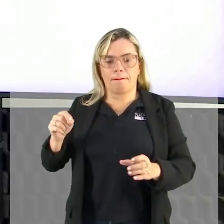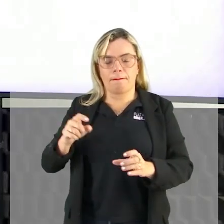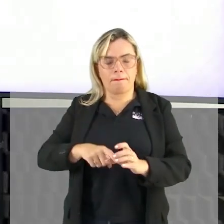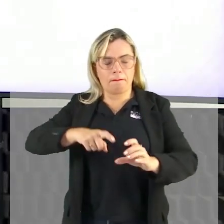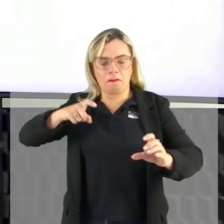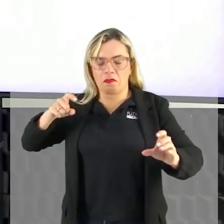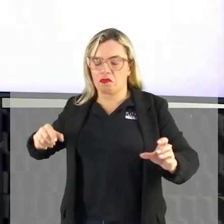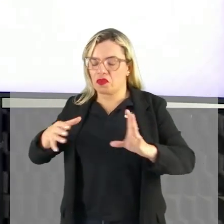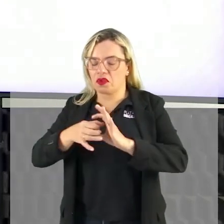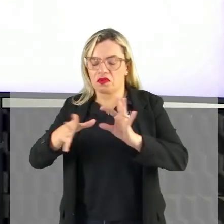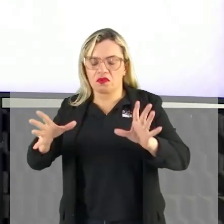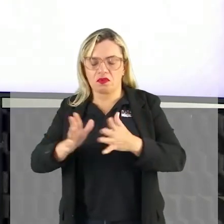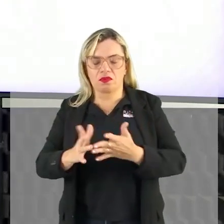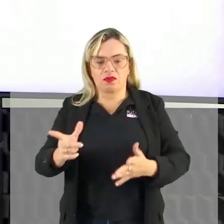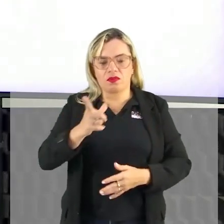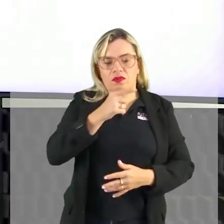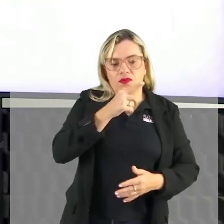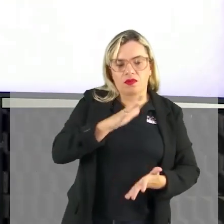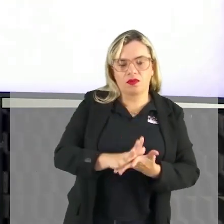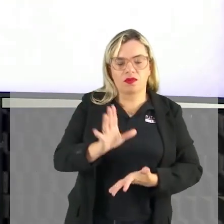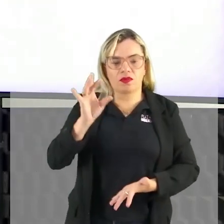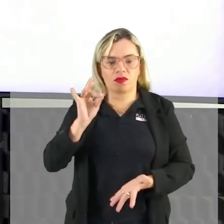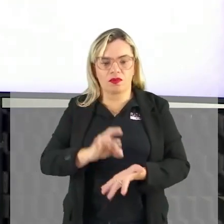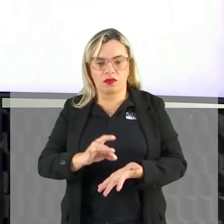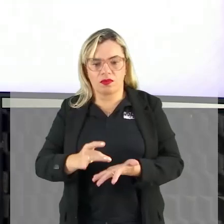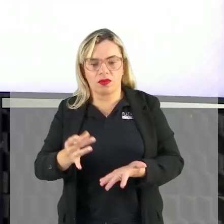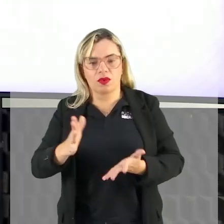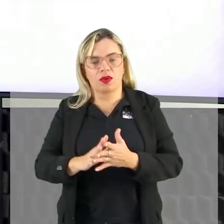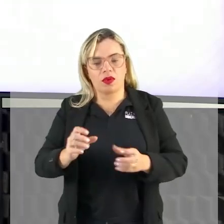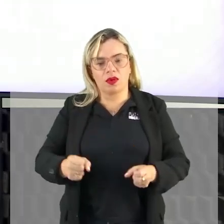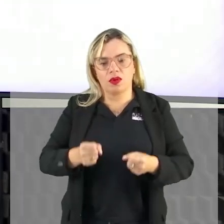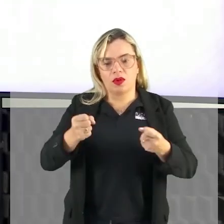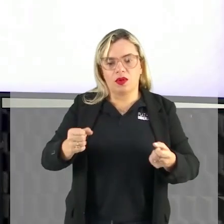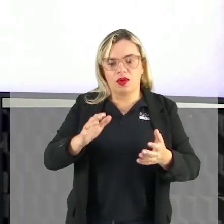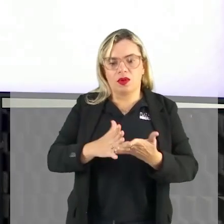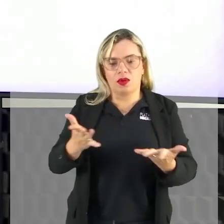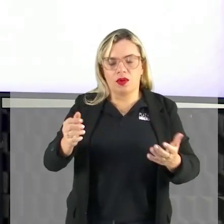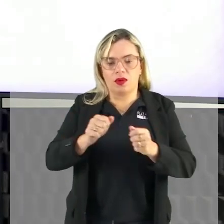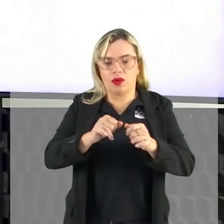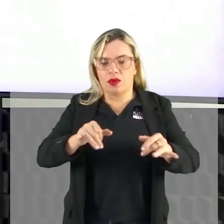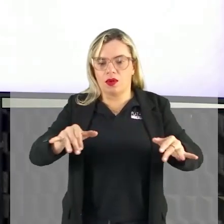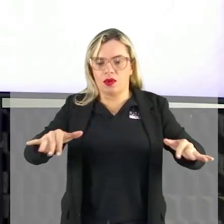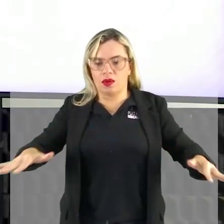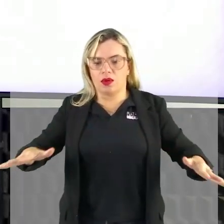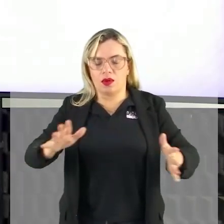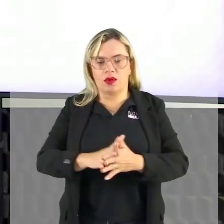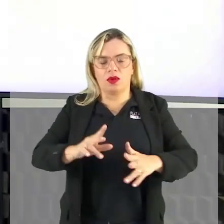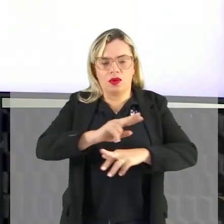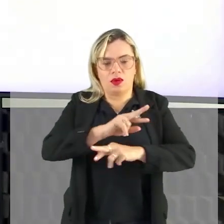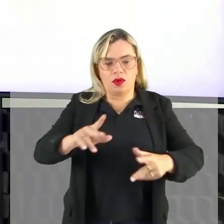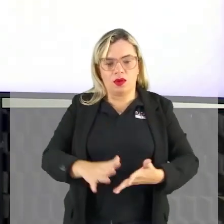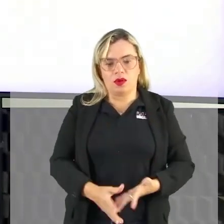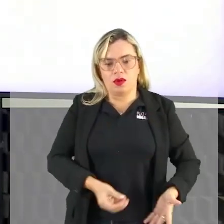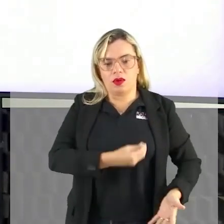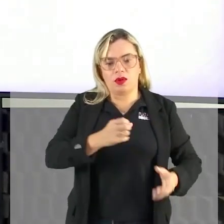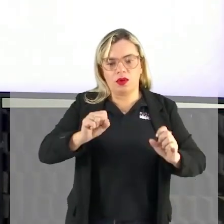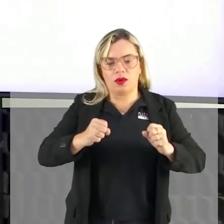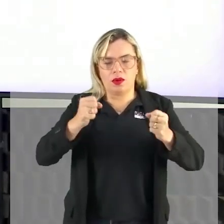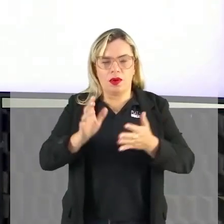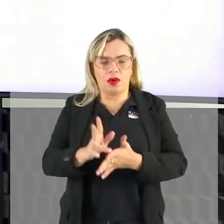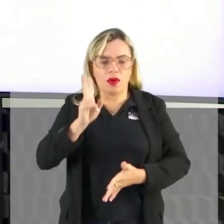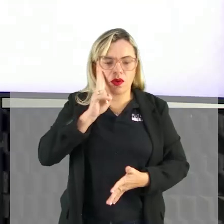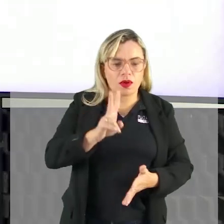água. Esse fato permitiu maior dispersão desse grupo de seres vivos, sendo